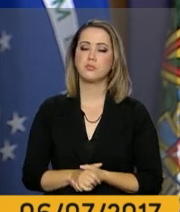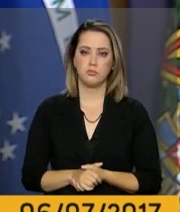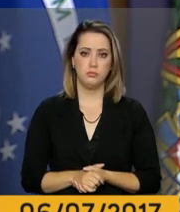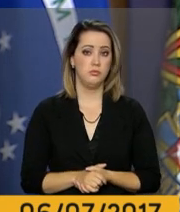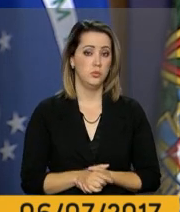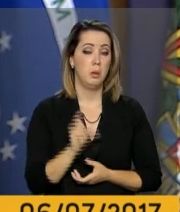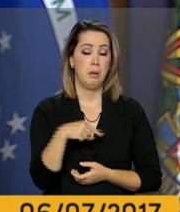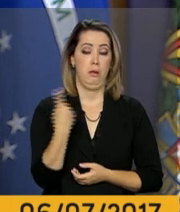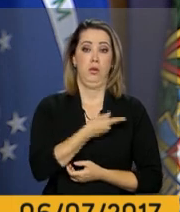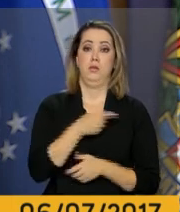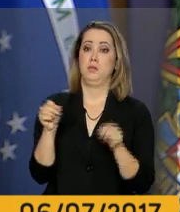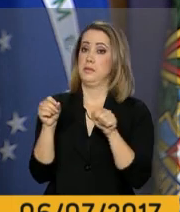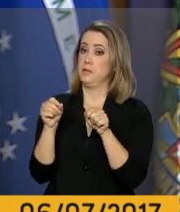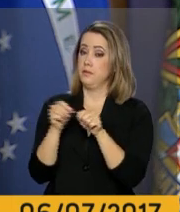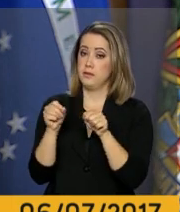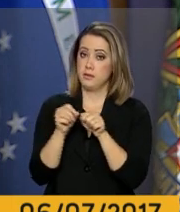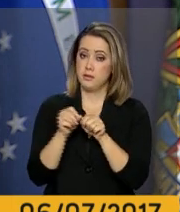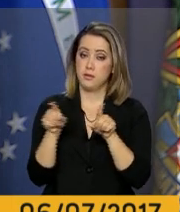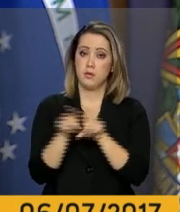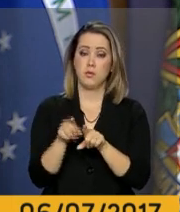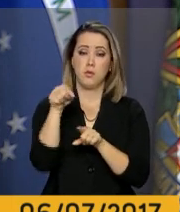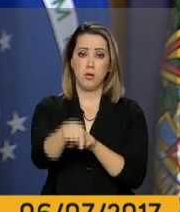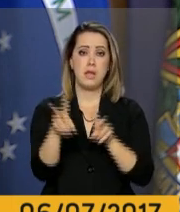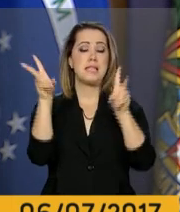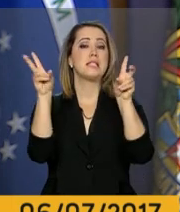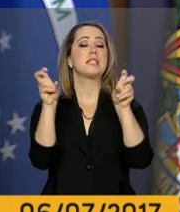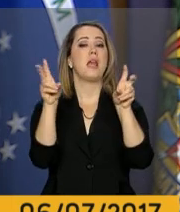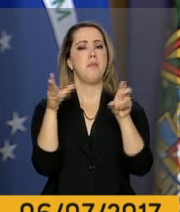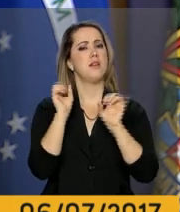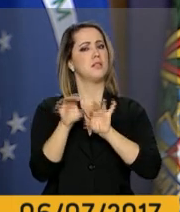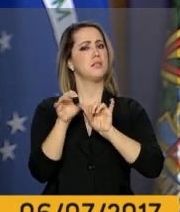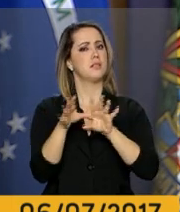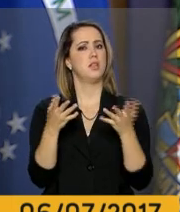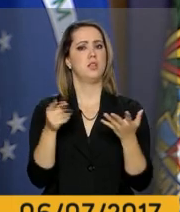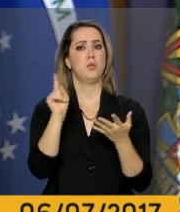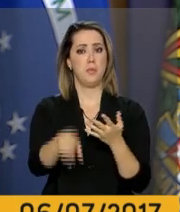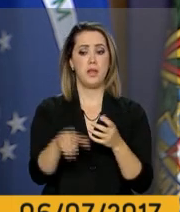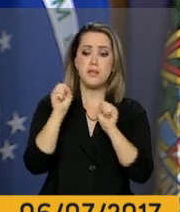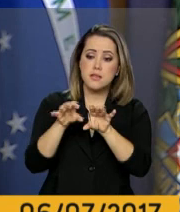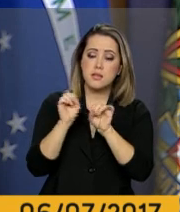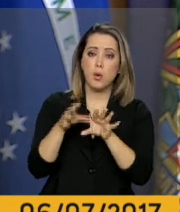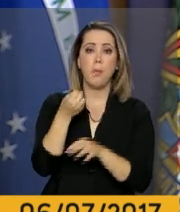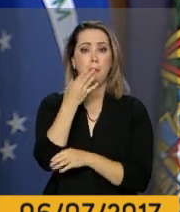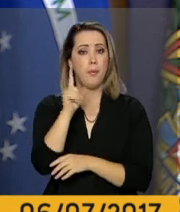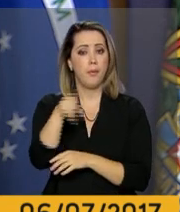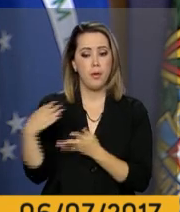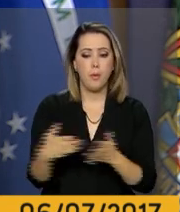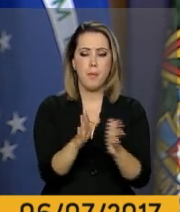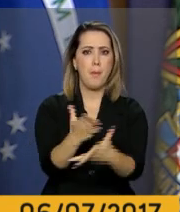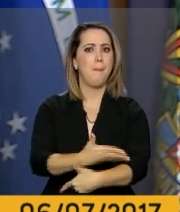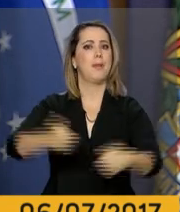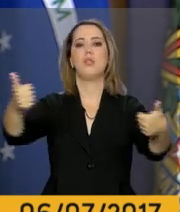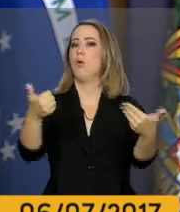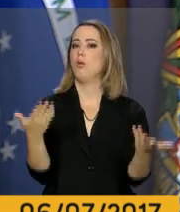quando nós fazemos essa sistema educacional é porque a educação de qualidade é o caminho mais eficaz